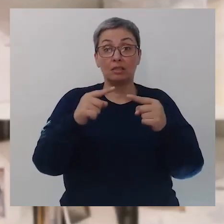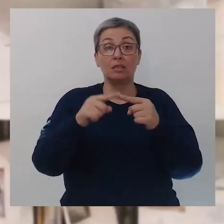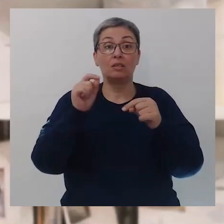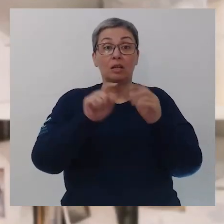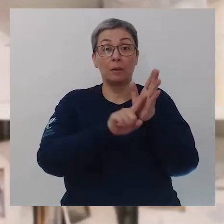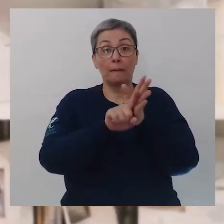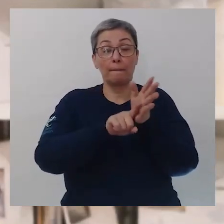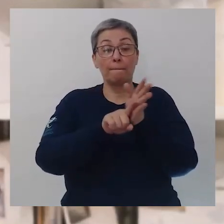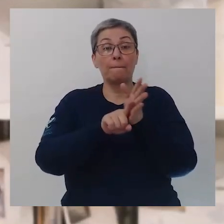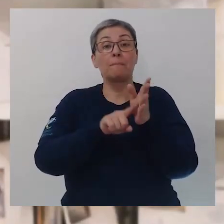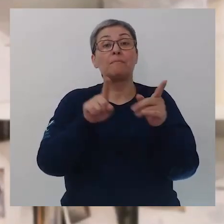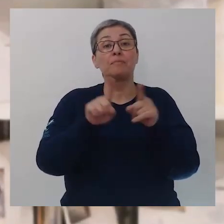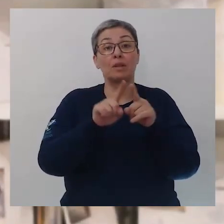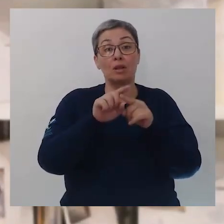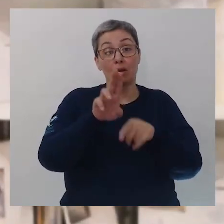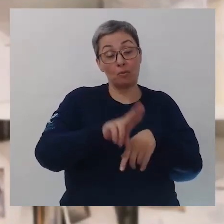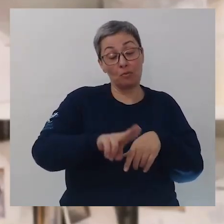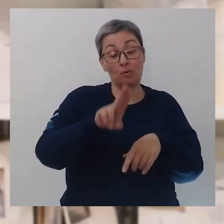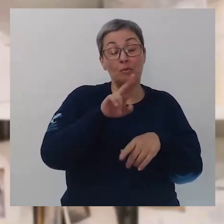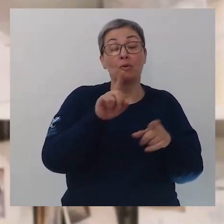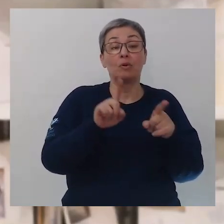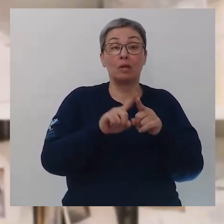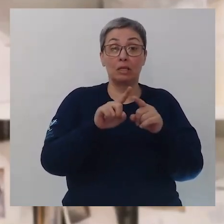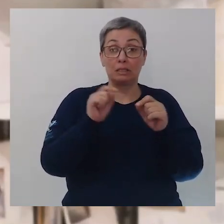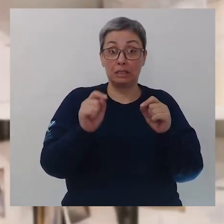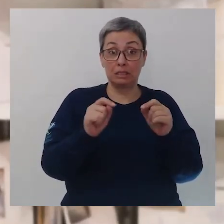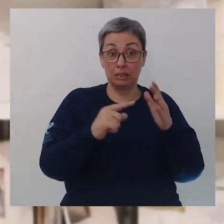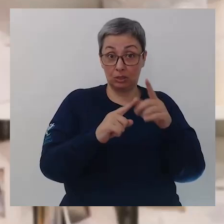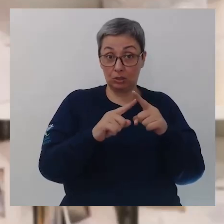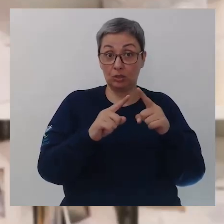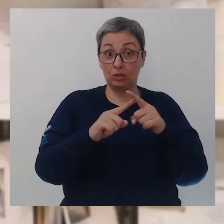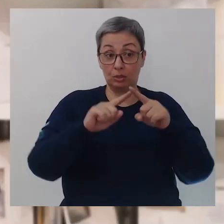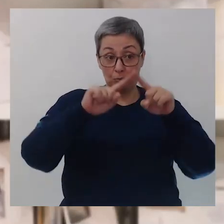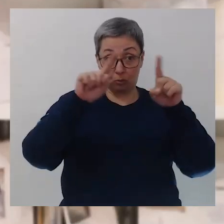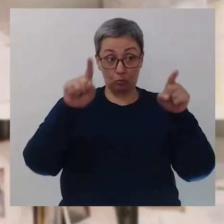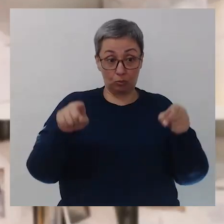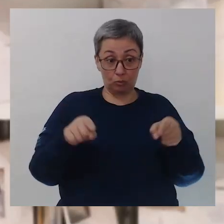na pesquisa que utiliza esse tipo de gráfico.